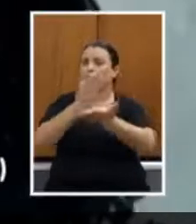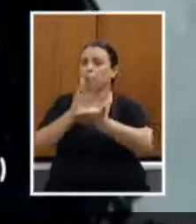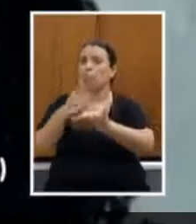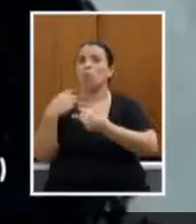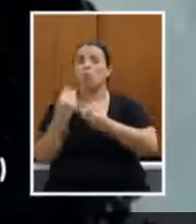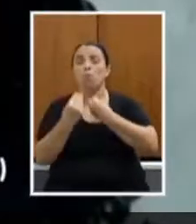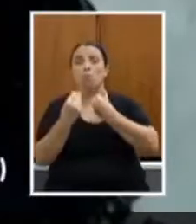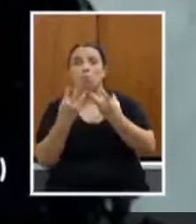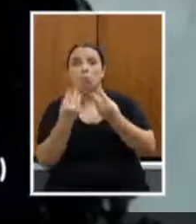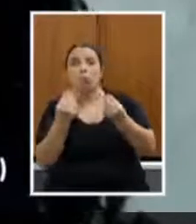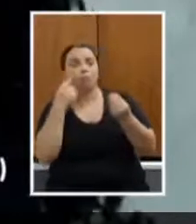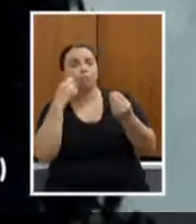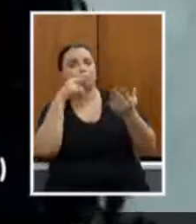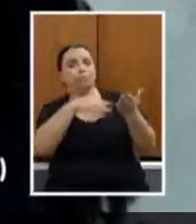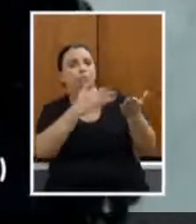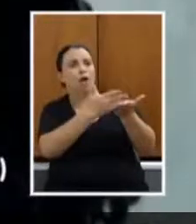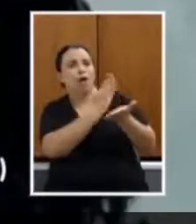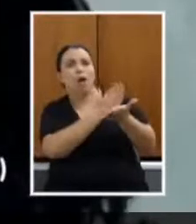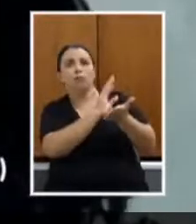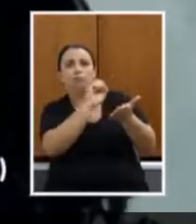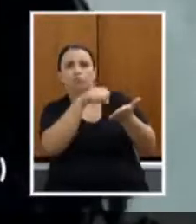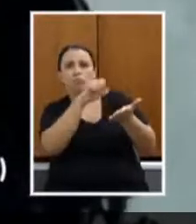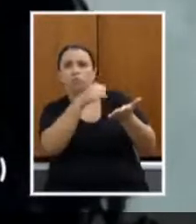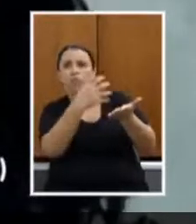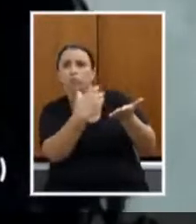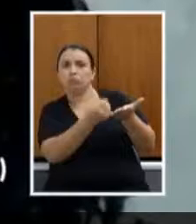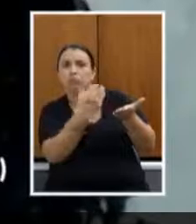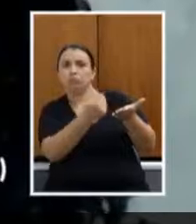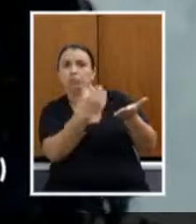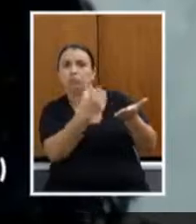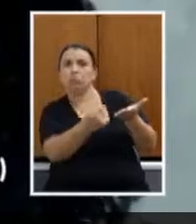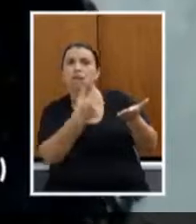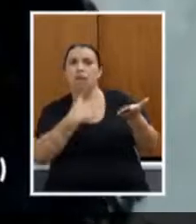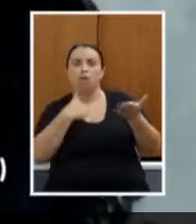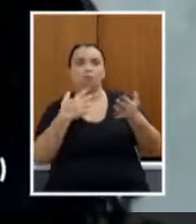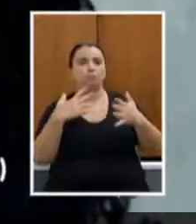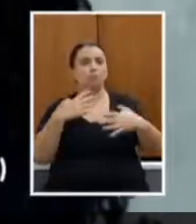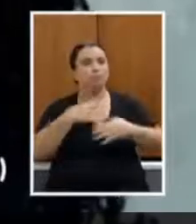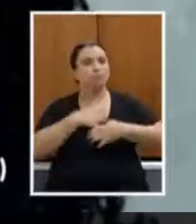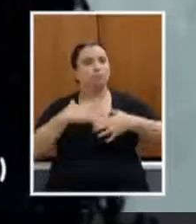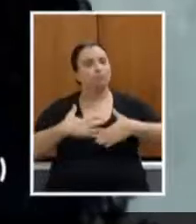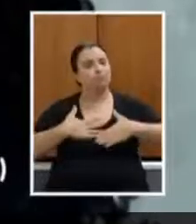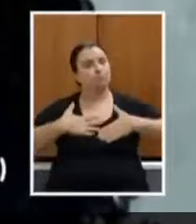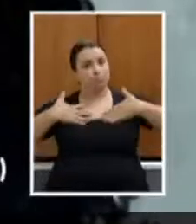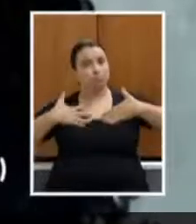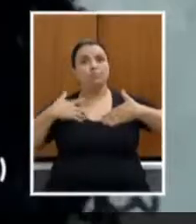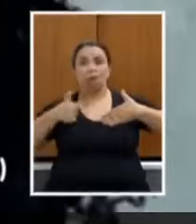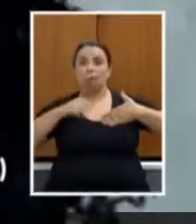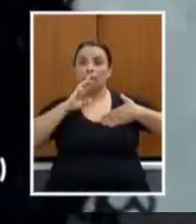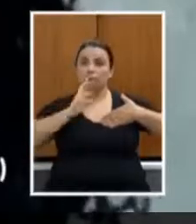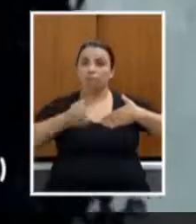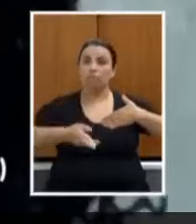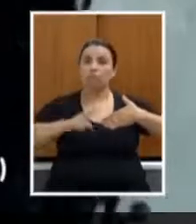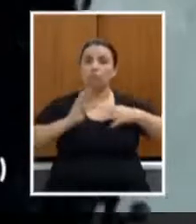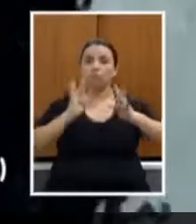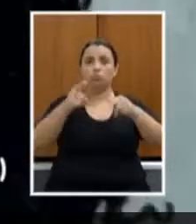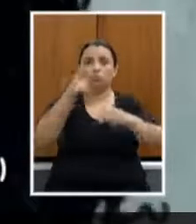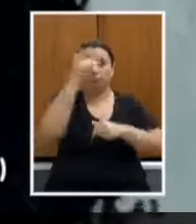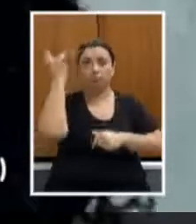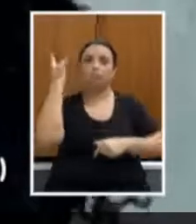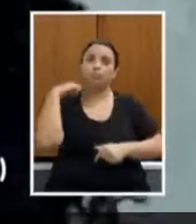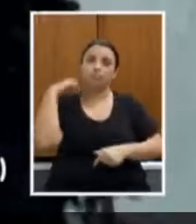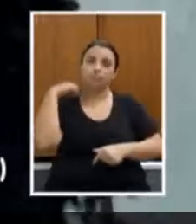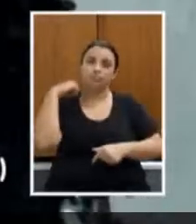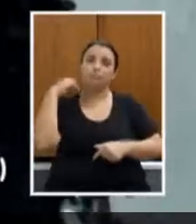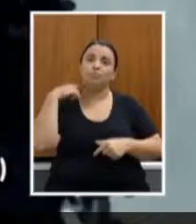ter votado, respostas para os mineiros nesse final de ano, e é sempre um